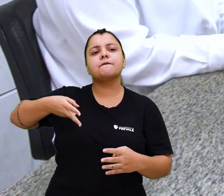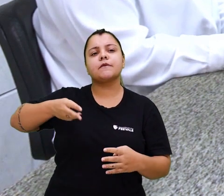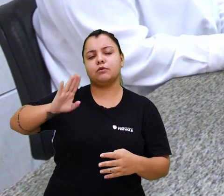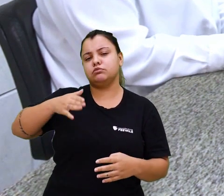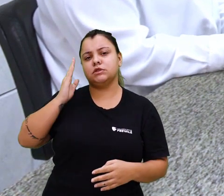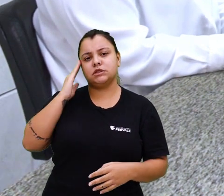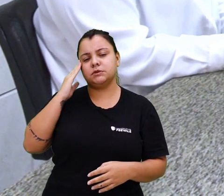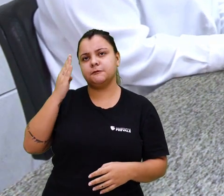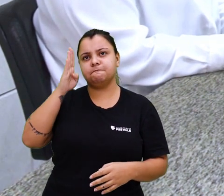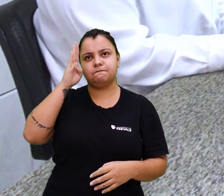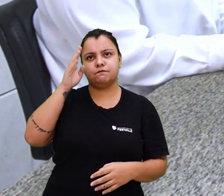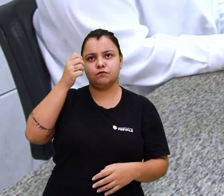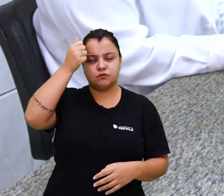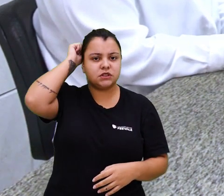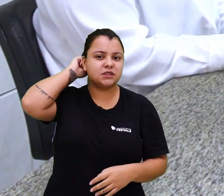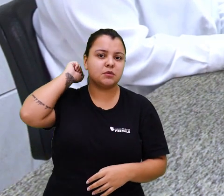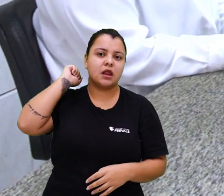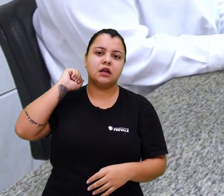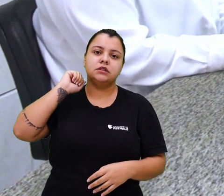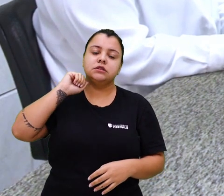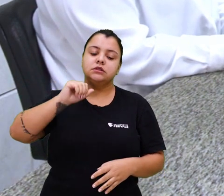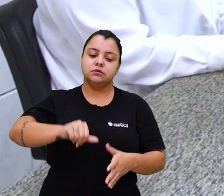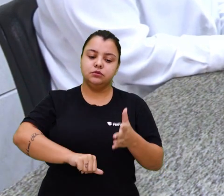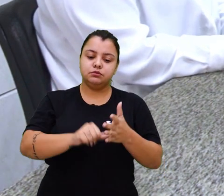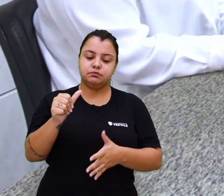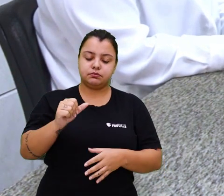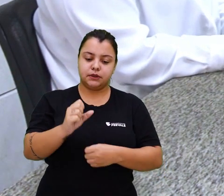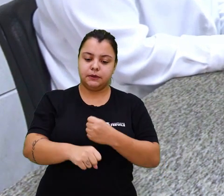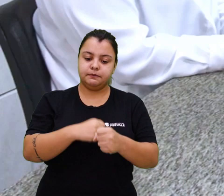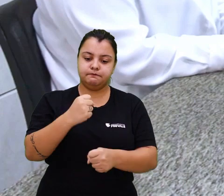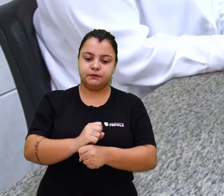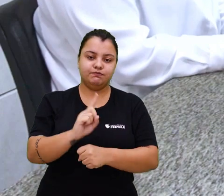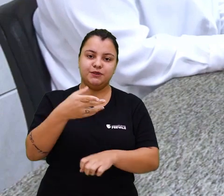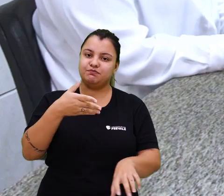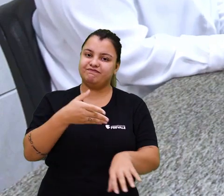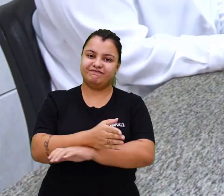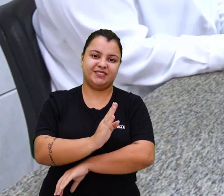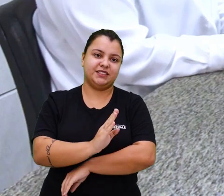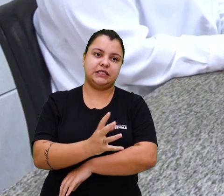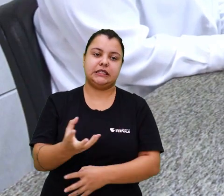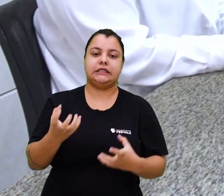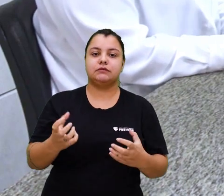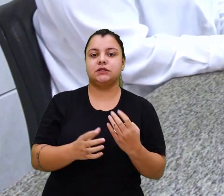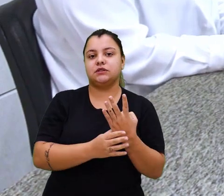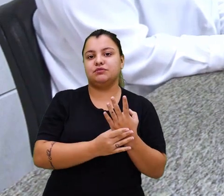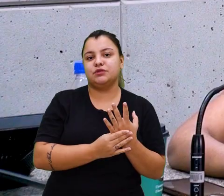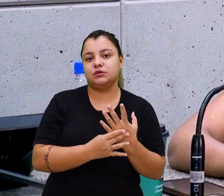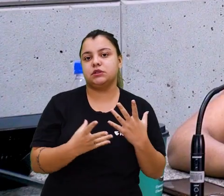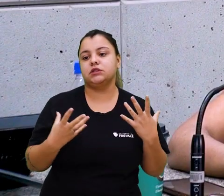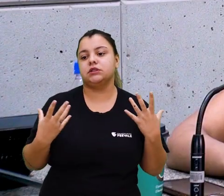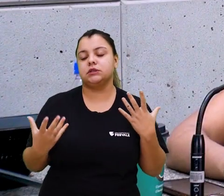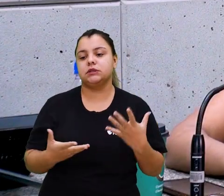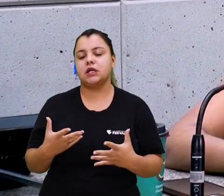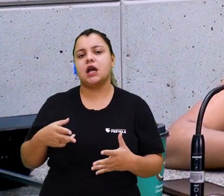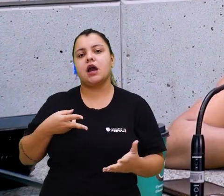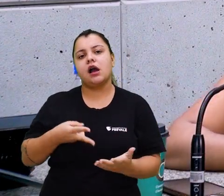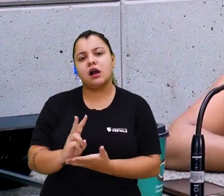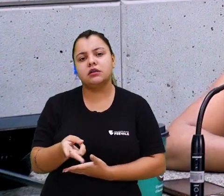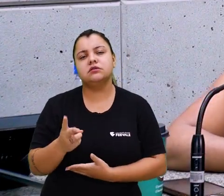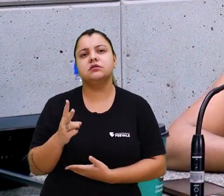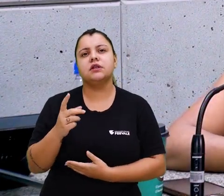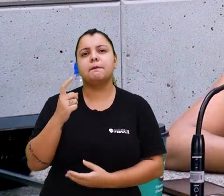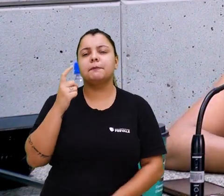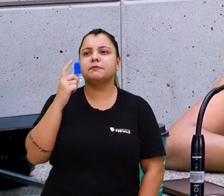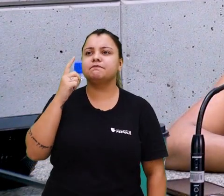o vestibular mas não primeiro ano eu não passei na UFRGS Eu queria estudar na UFRGS E aí sempre eu vi a